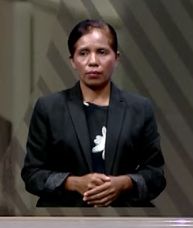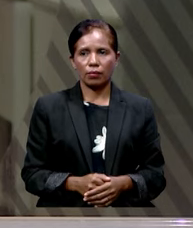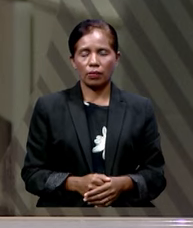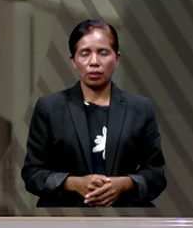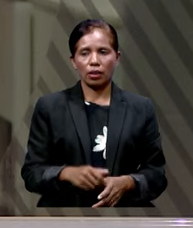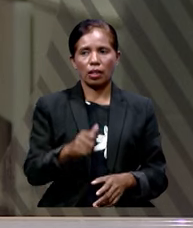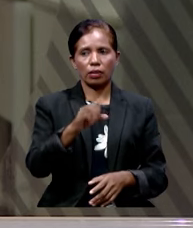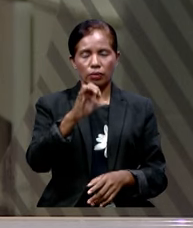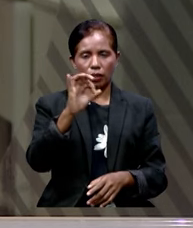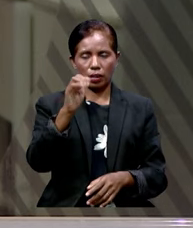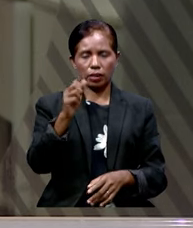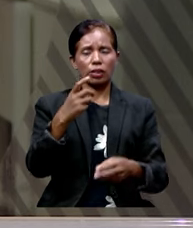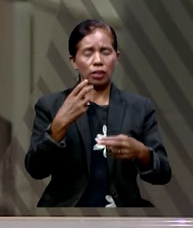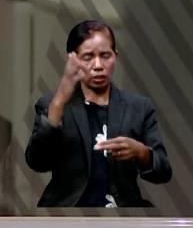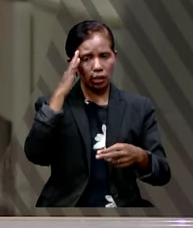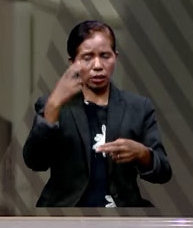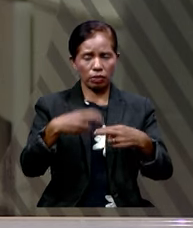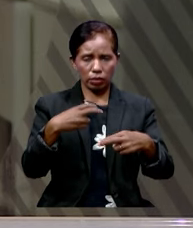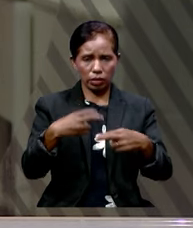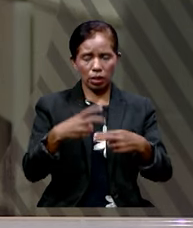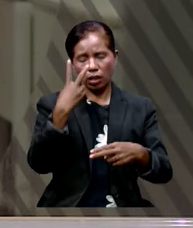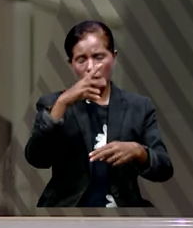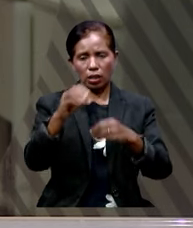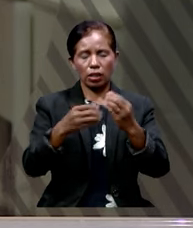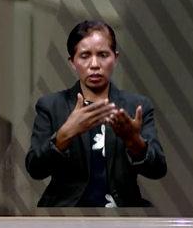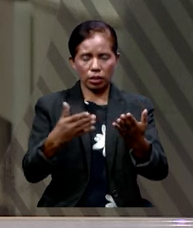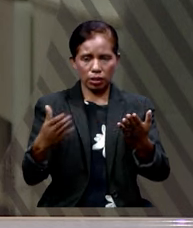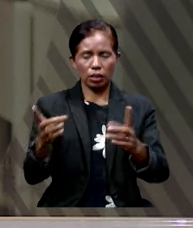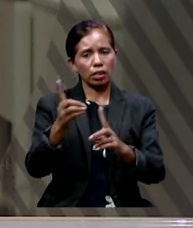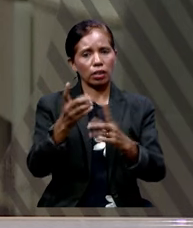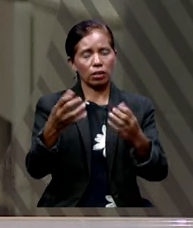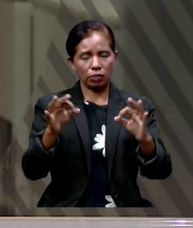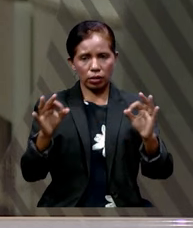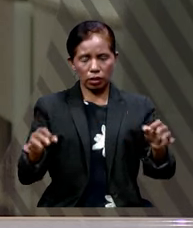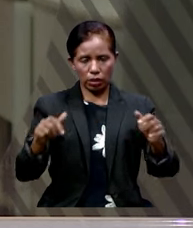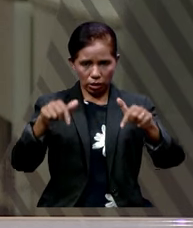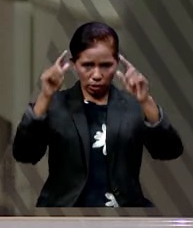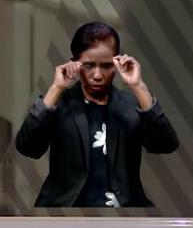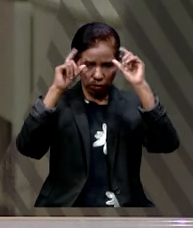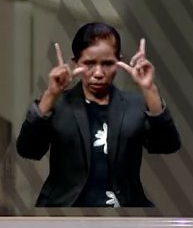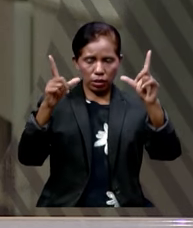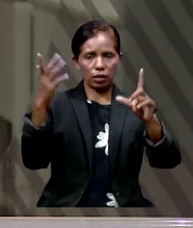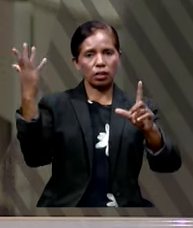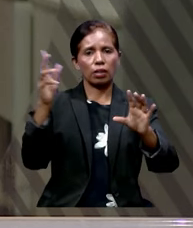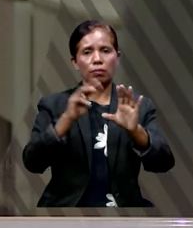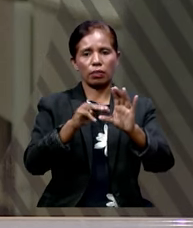A IFAESA reconhece difícil controlar produtos sira liu prazo nebe circula iha mercado.